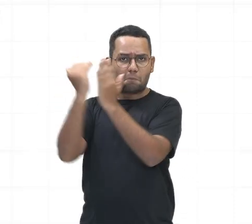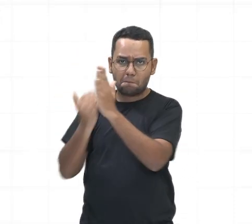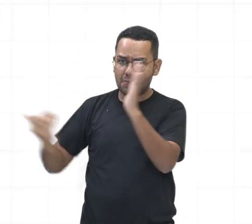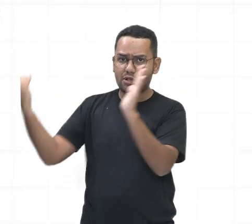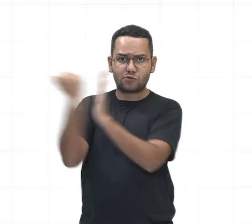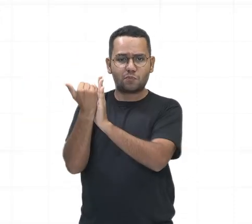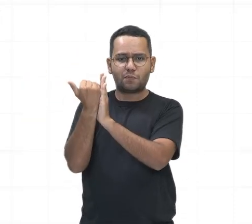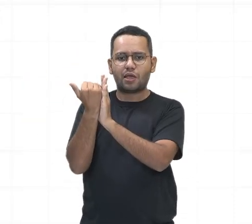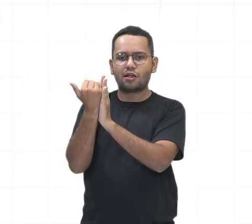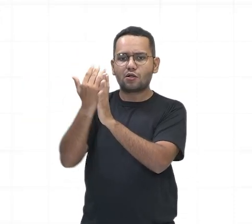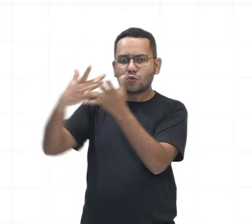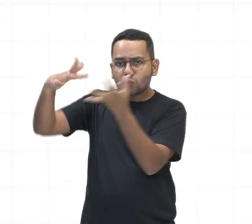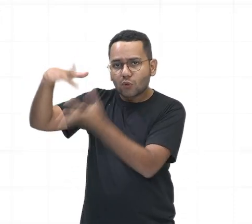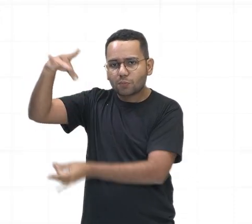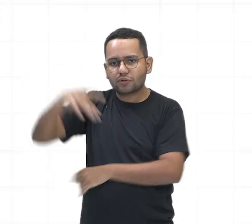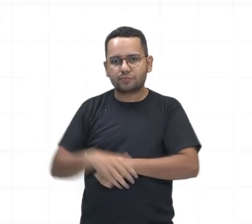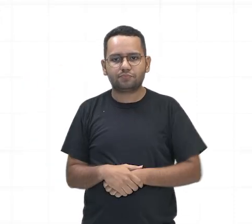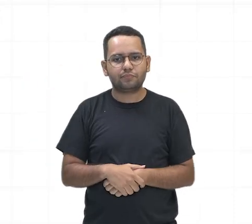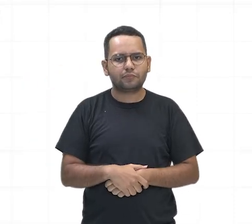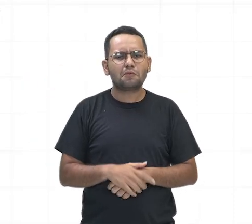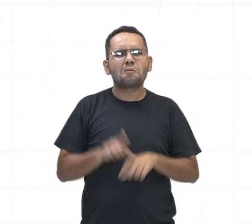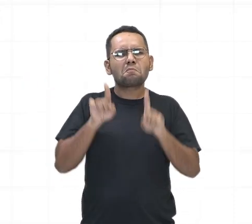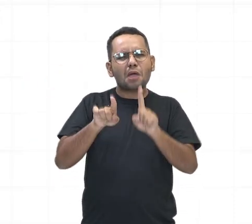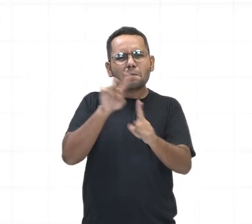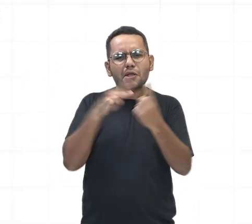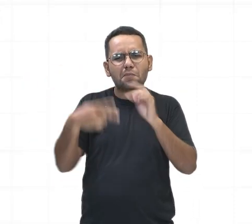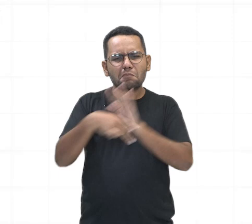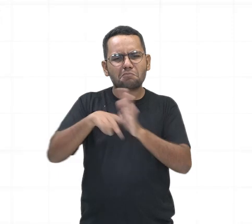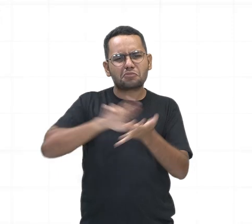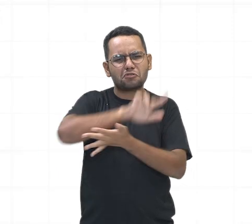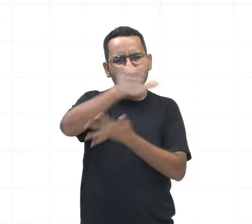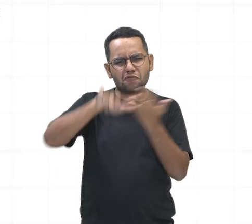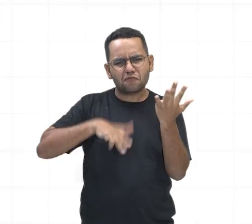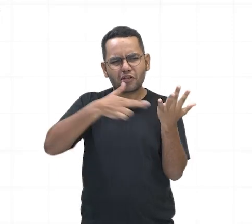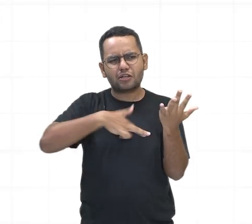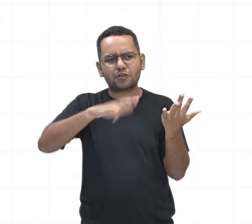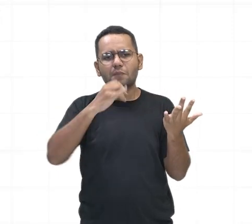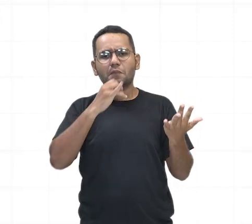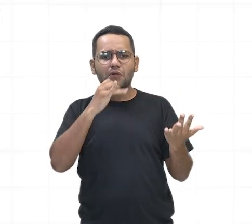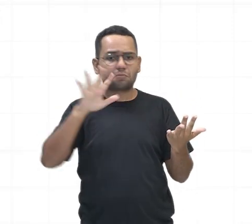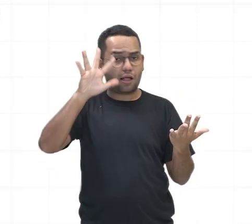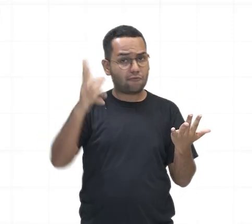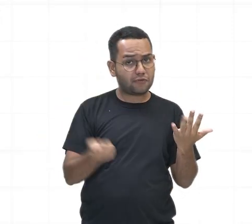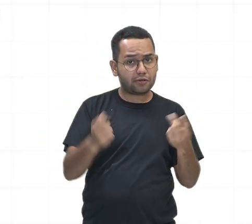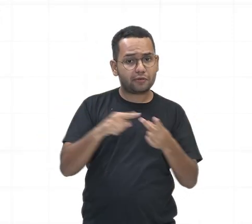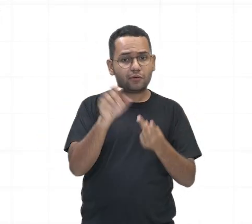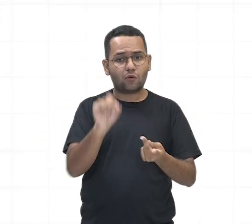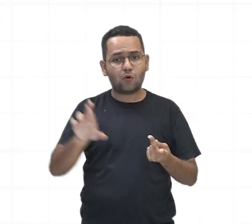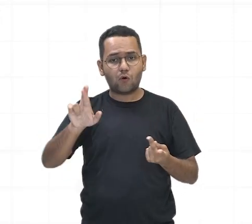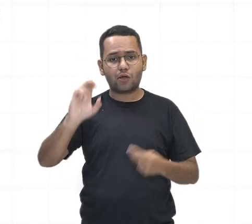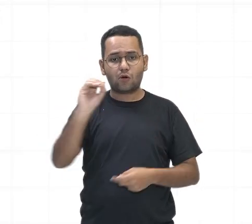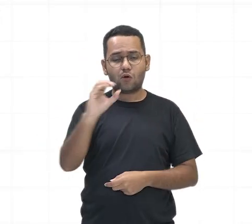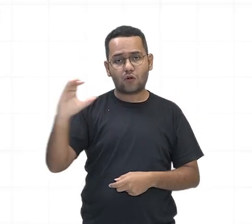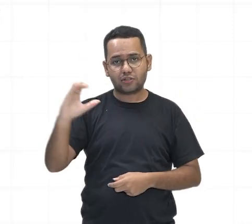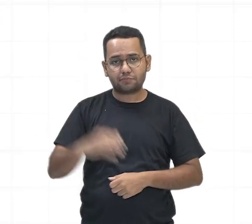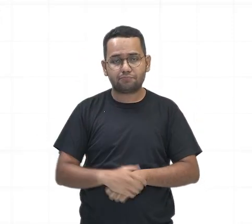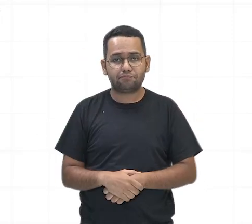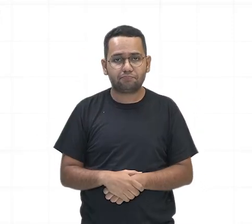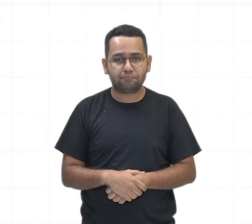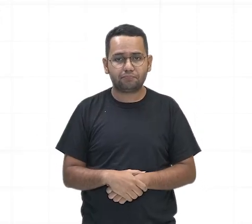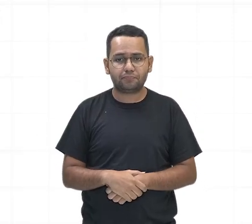matéria, nas diferentes matrizes religiosas, a africana,